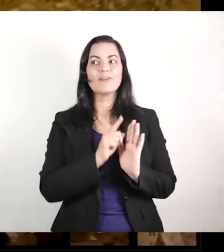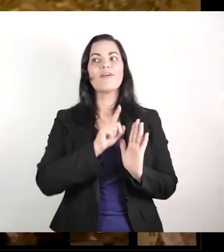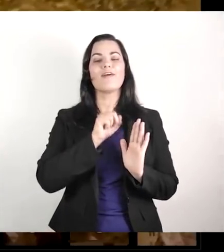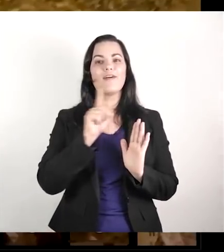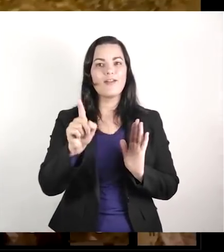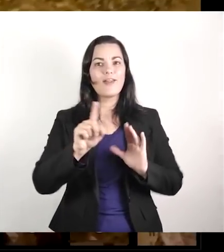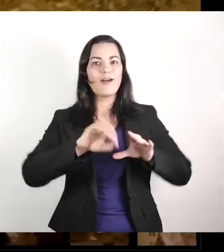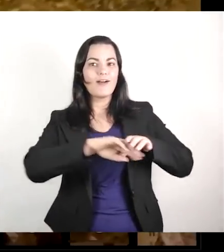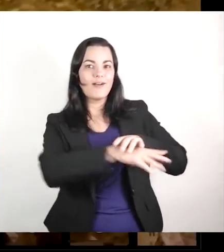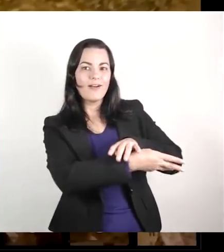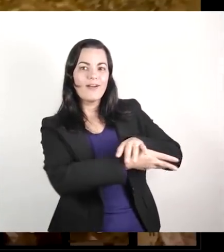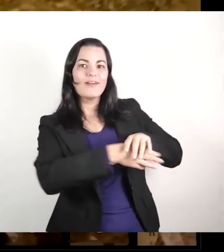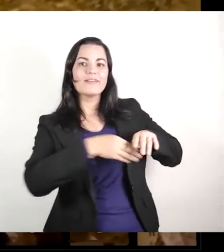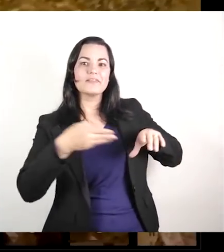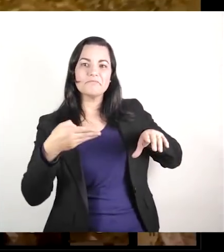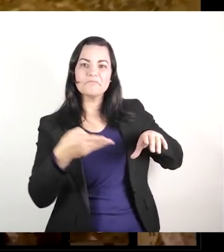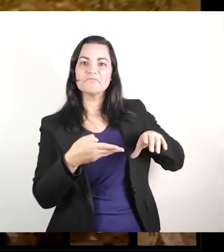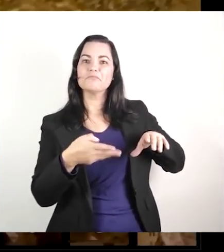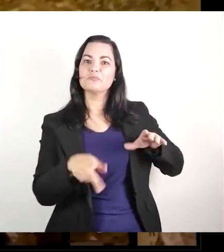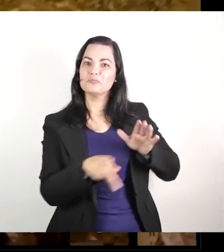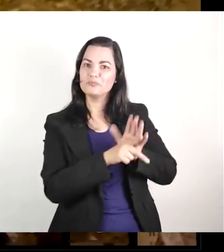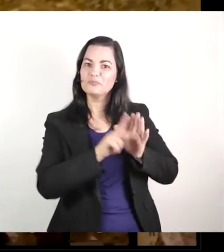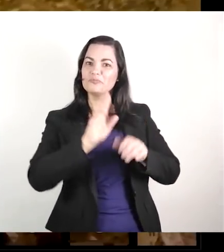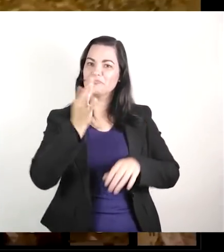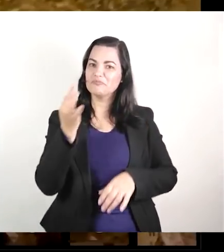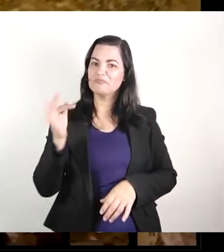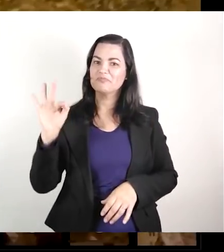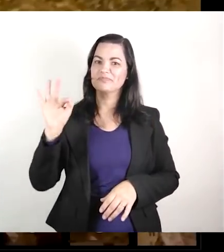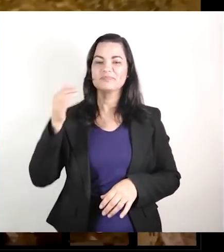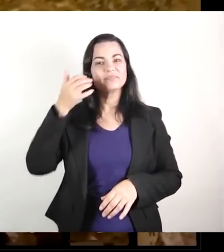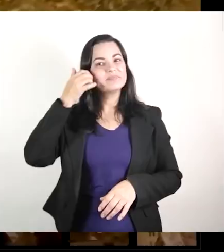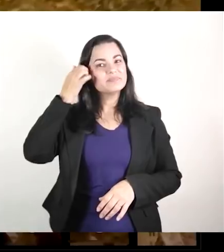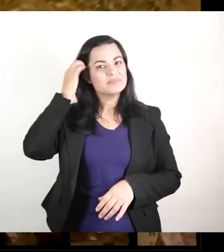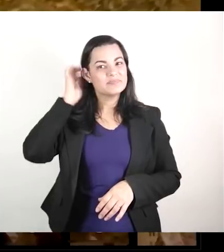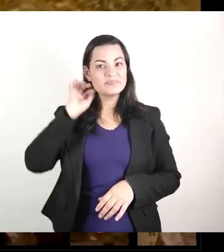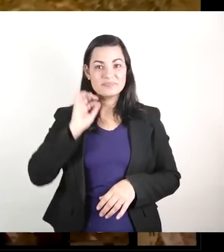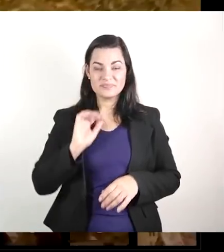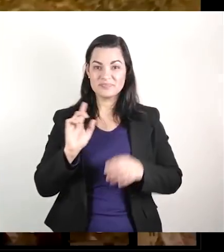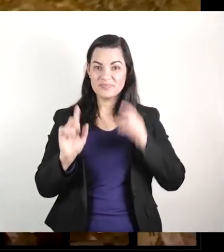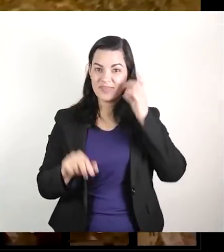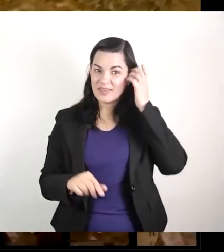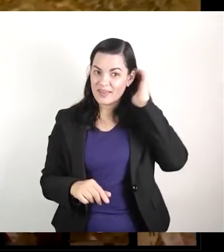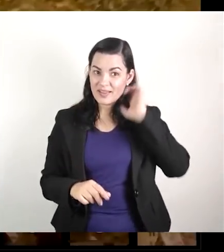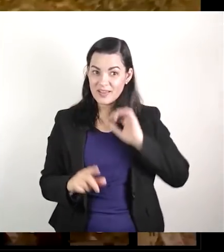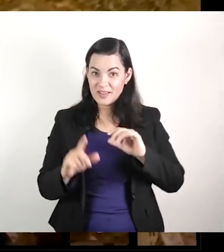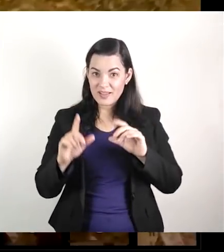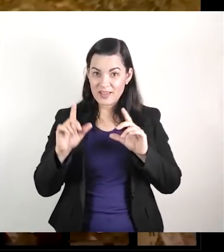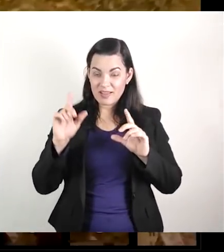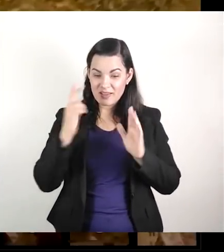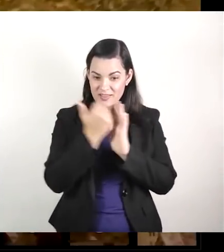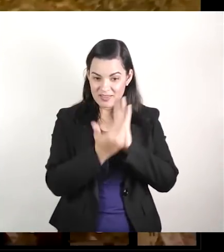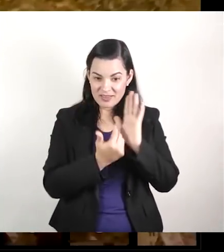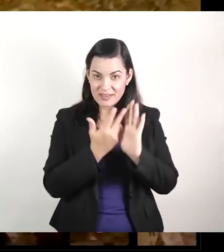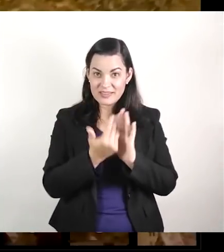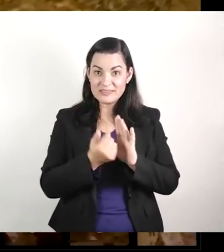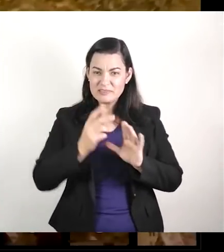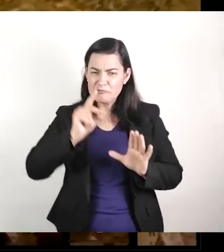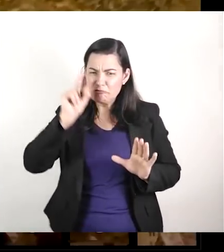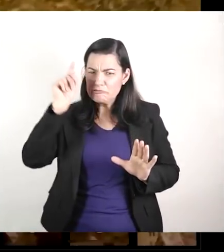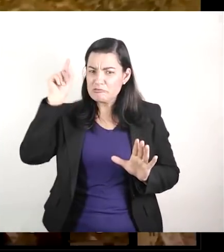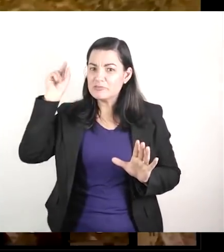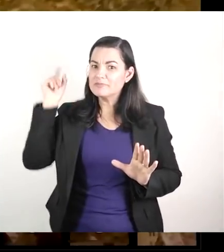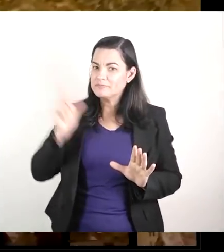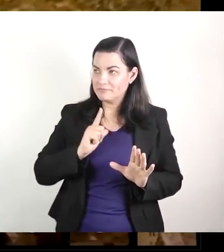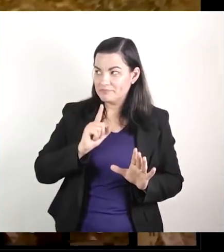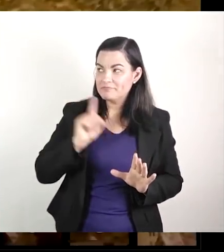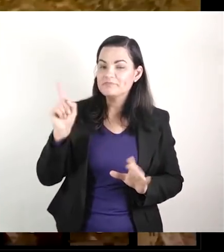lá nas paredes dessa caverna, tá bom? São as imagens rupestres que nós temos por lá. Então, vocês